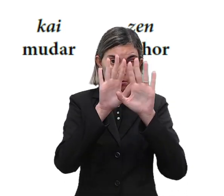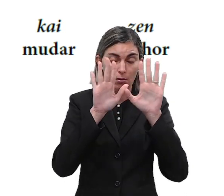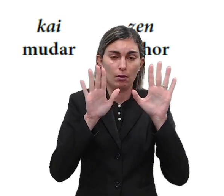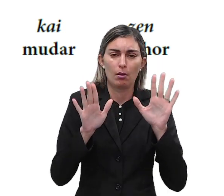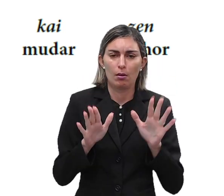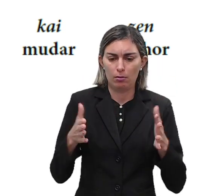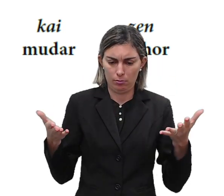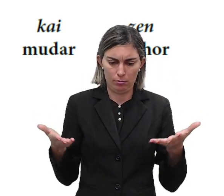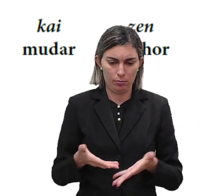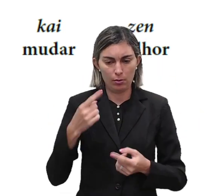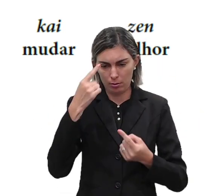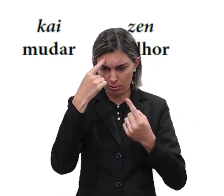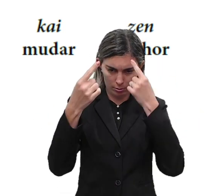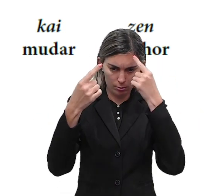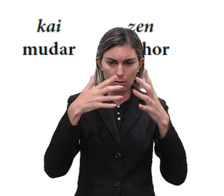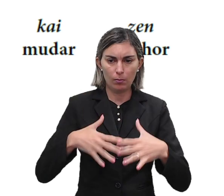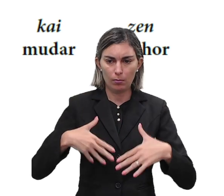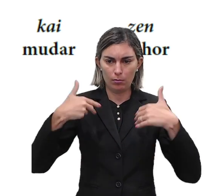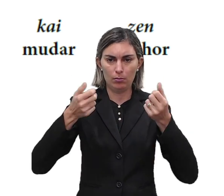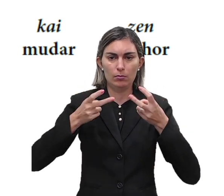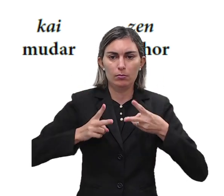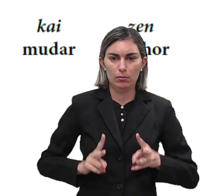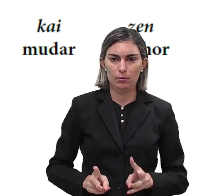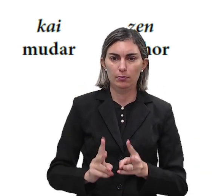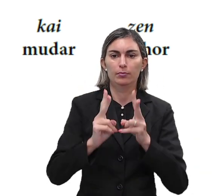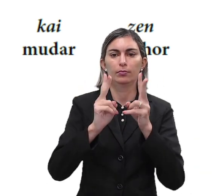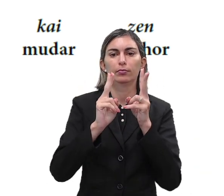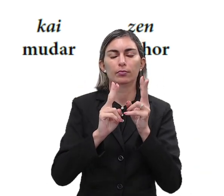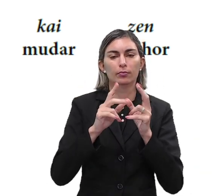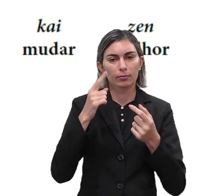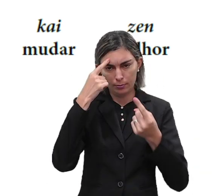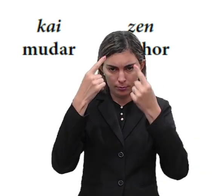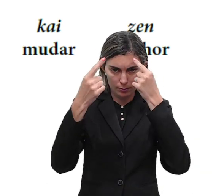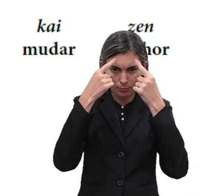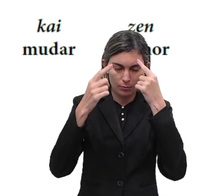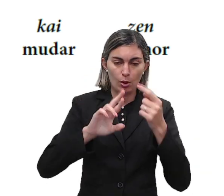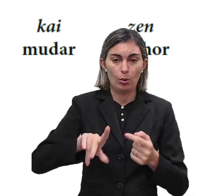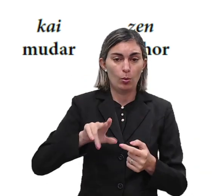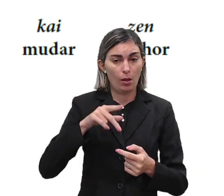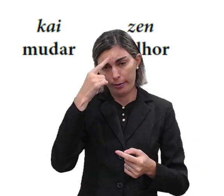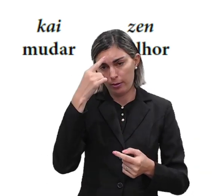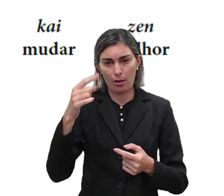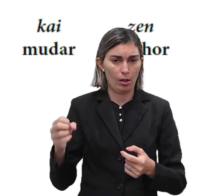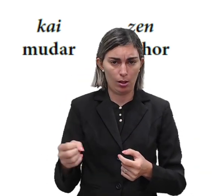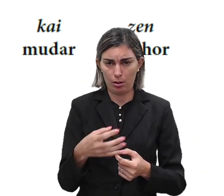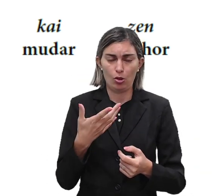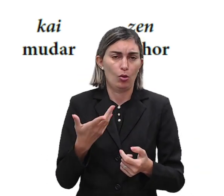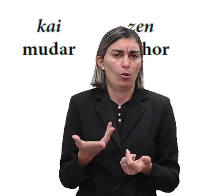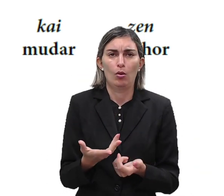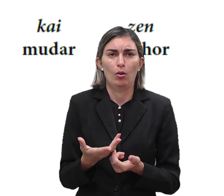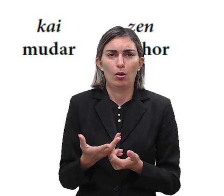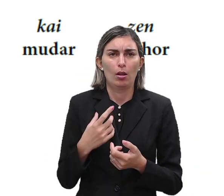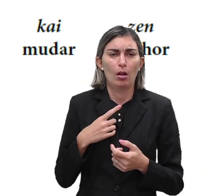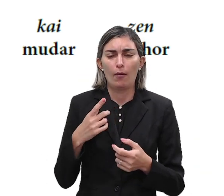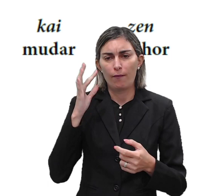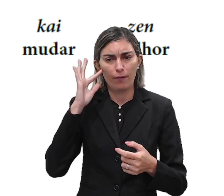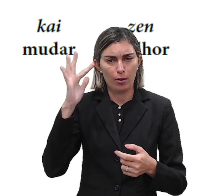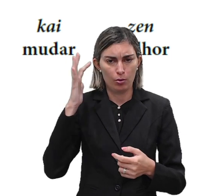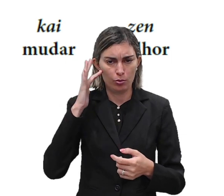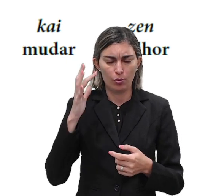produção hoje é a ideia de melhoramento contínuo. E essa ideia não é uma ideia original, é uma ideia de uma